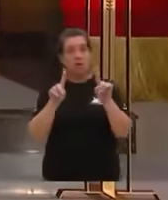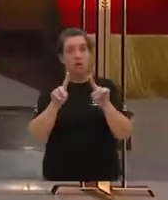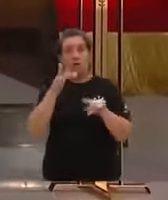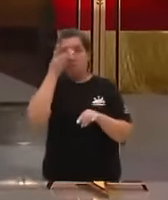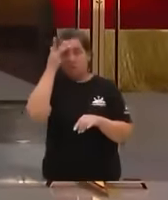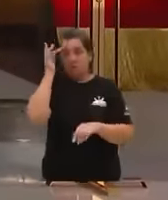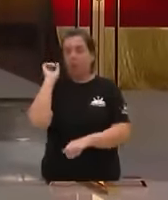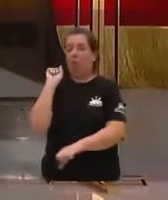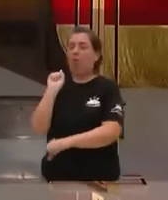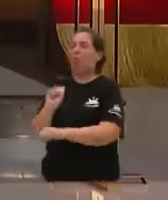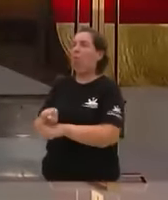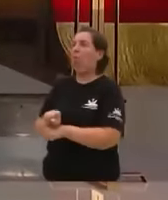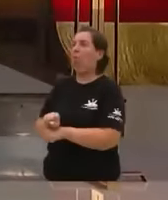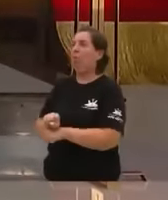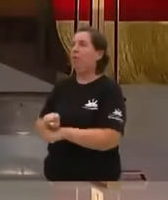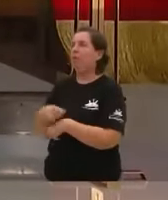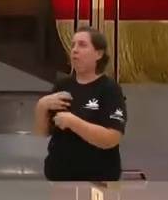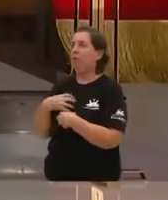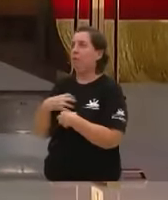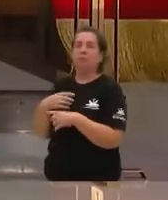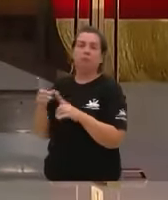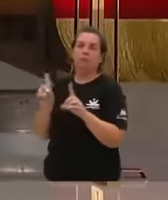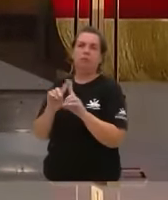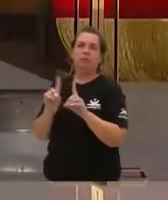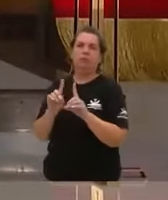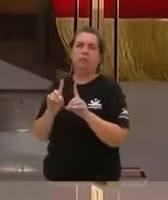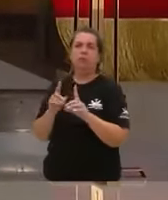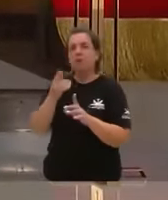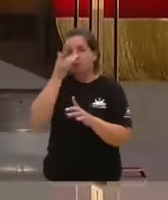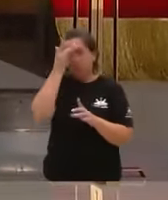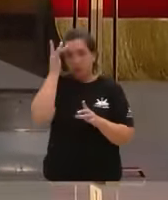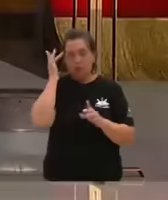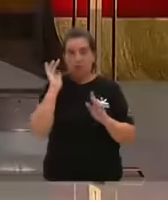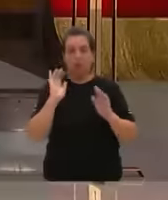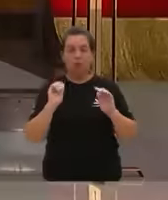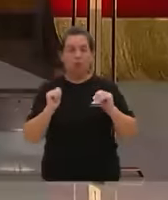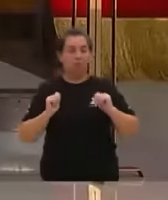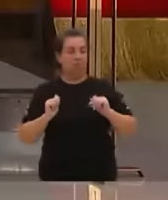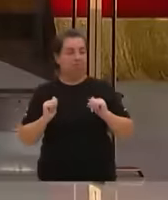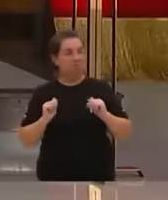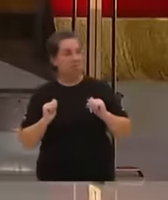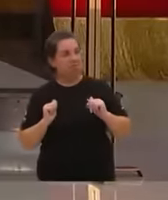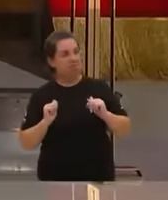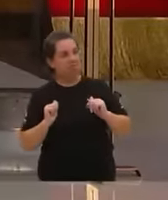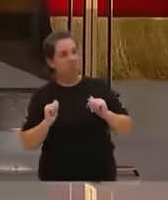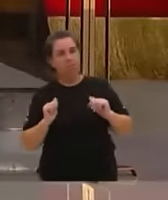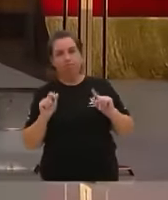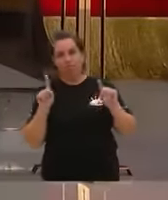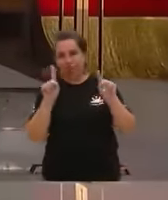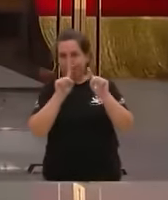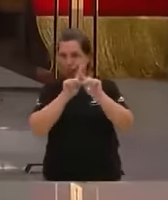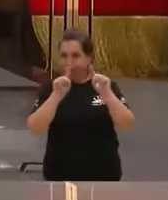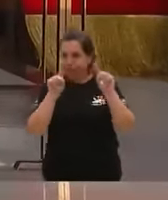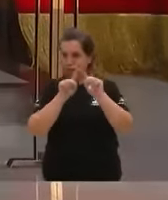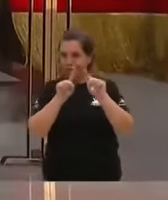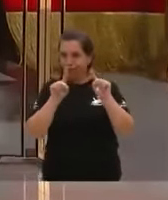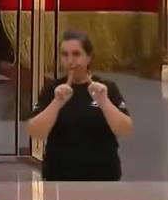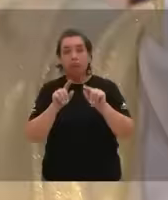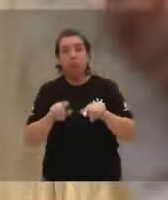está paralisado, não é para quem está estagnado, não é para quem